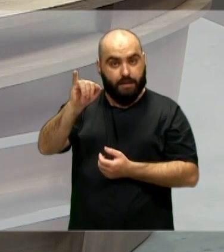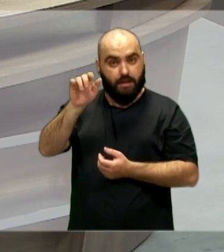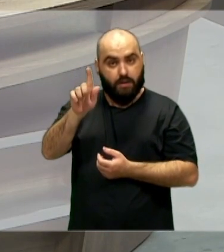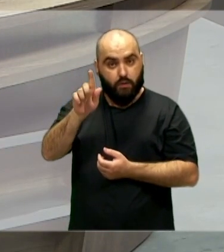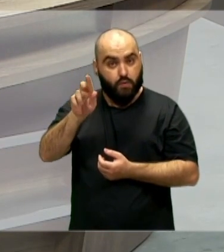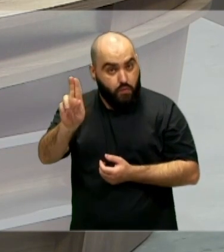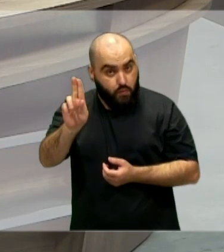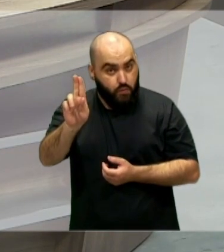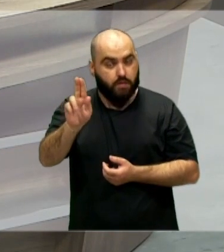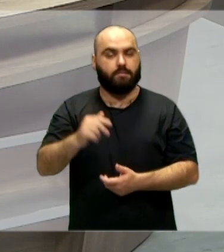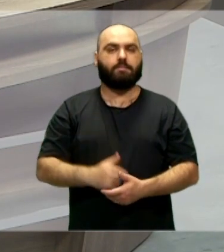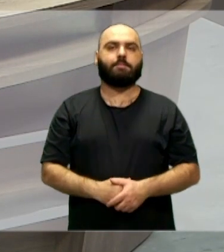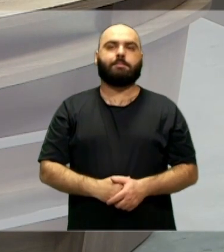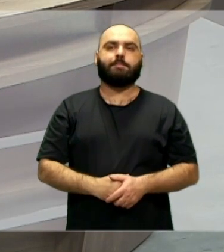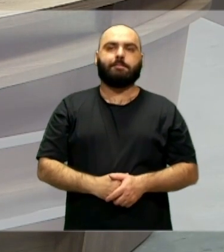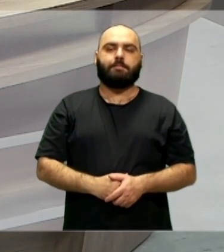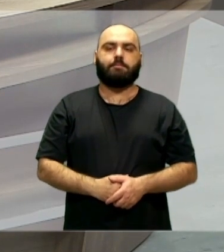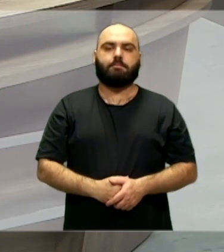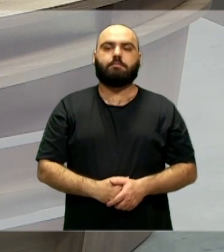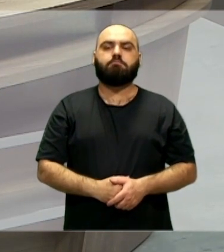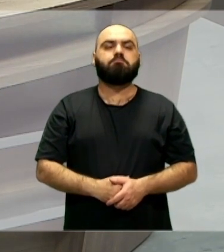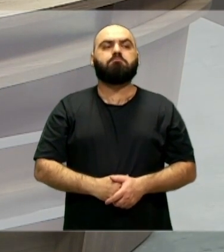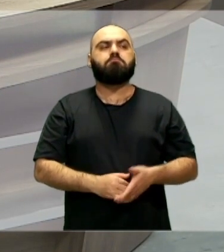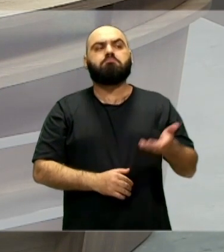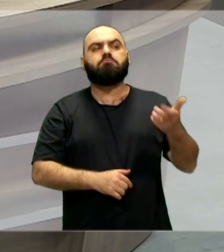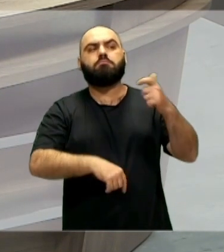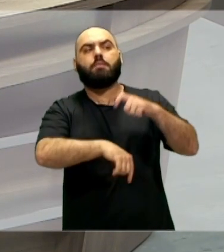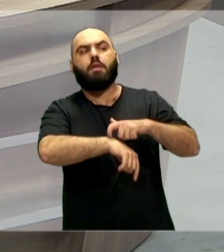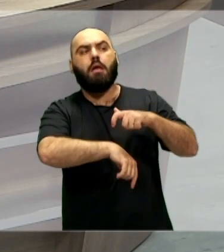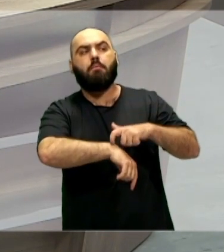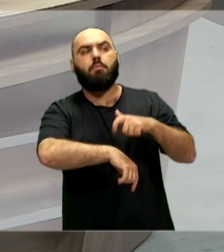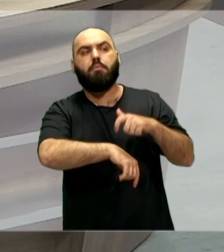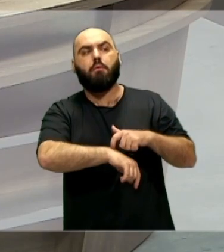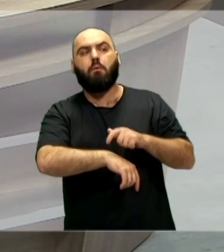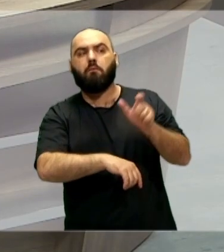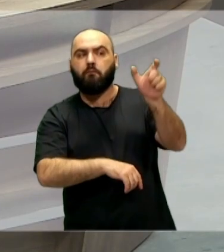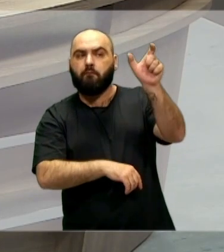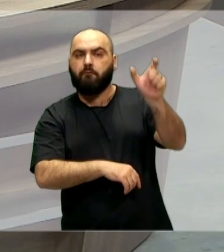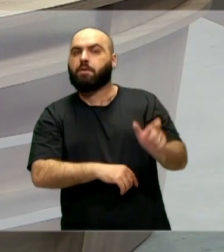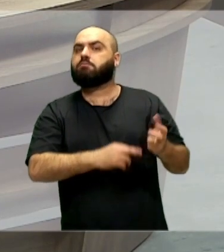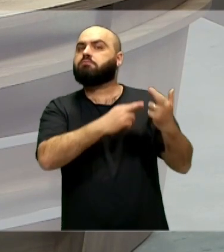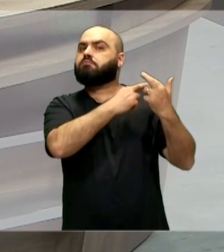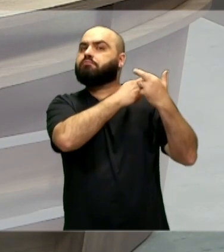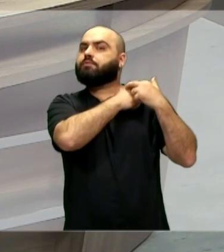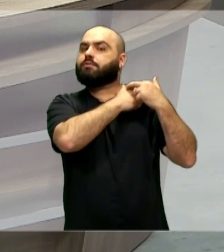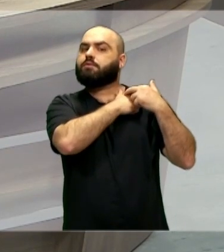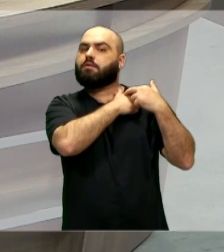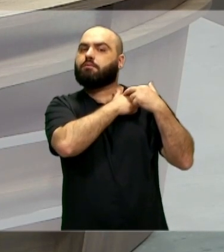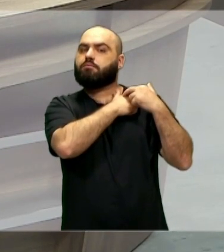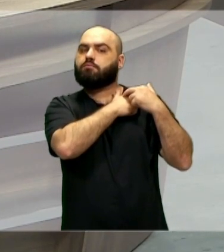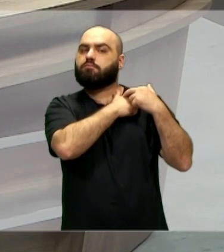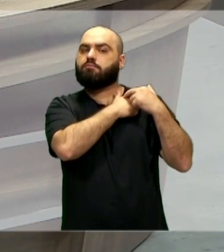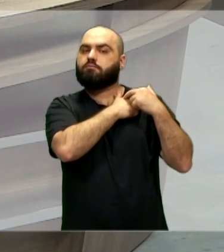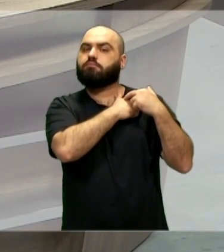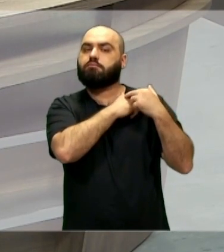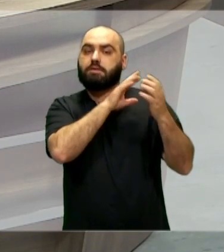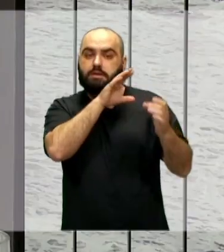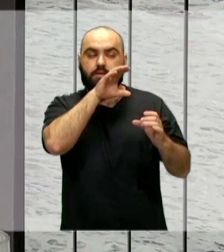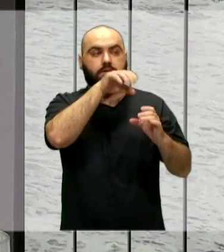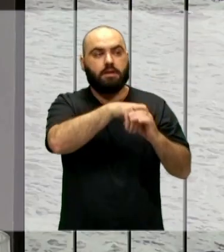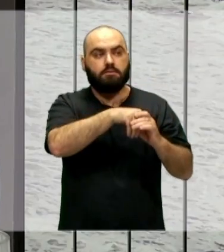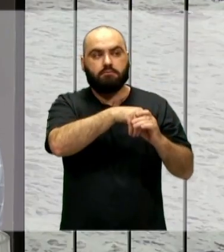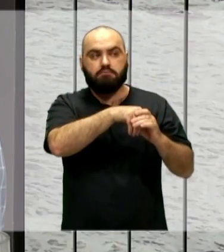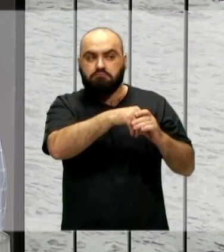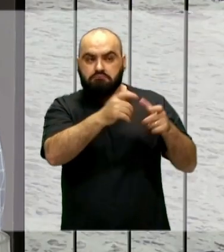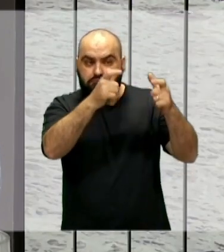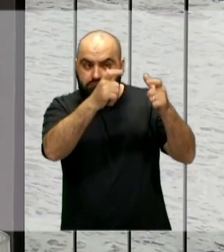Univale. Há quanto tempo você está nesse trabalho junto do Amigo? O